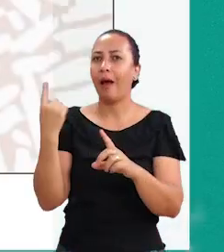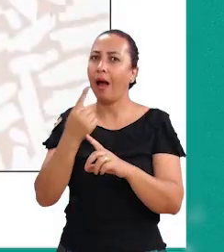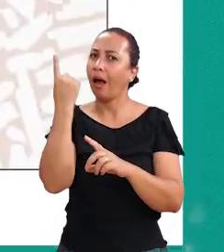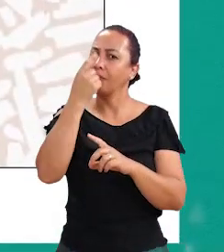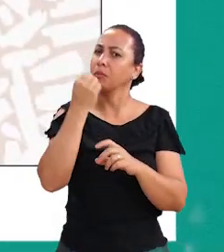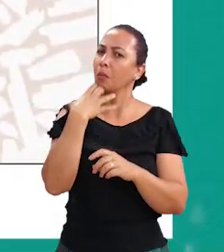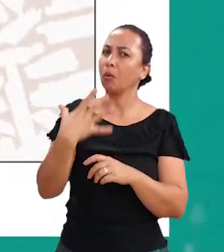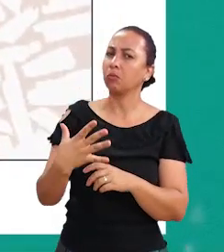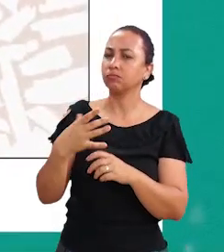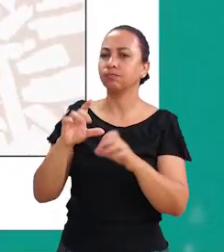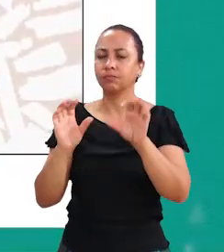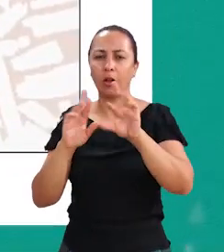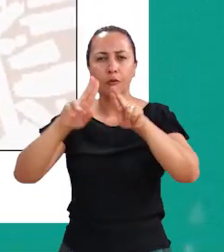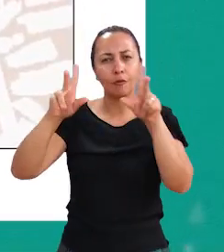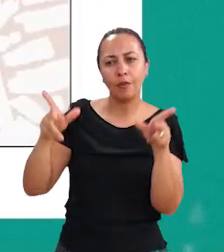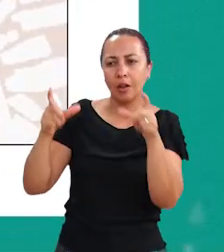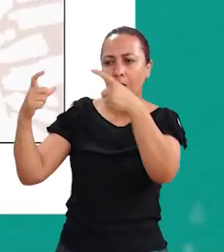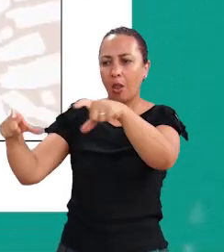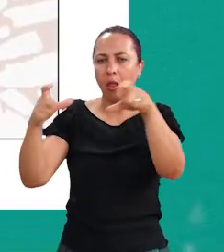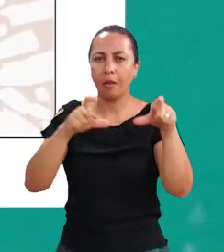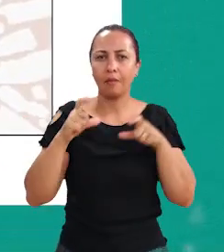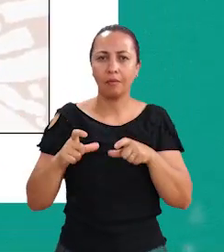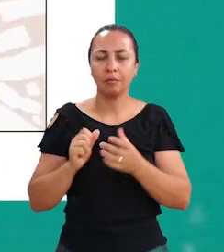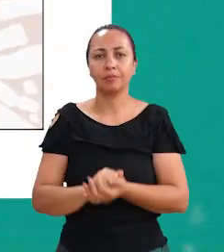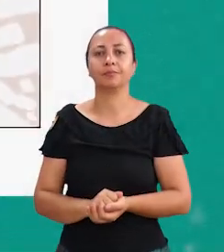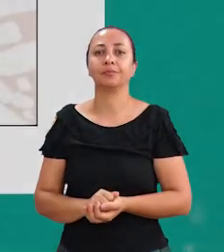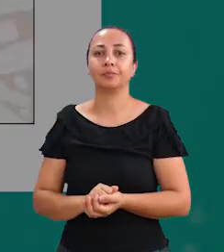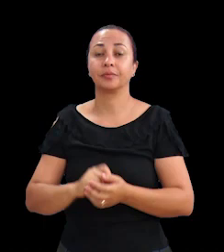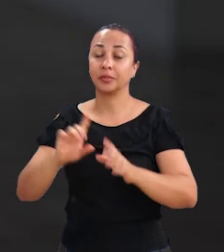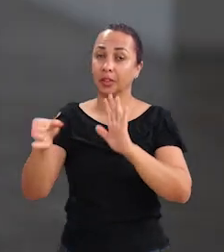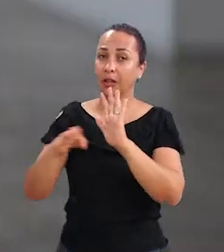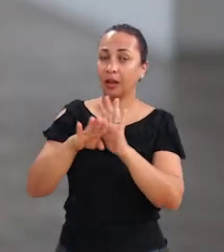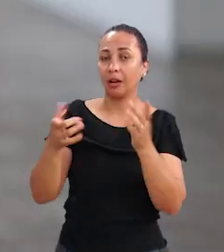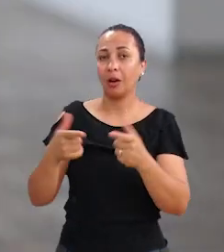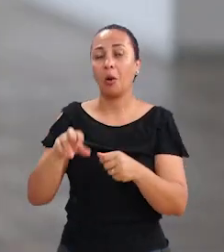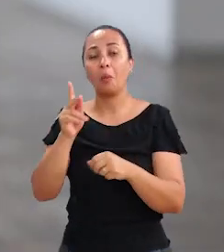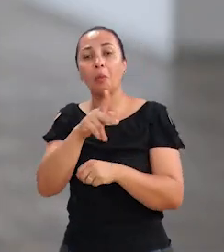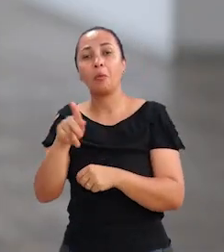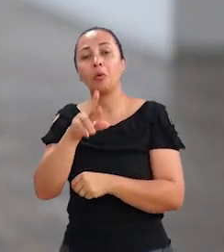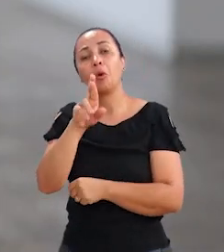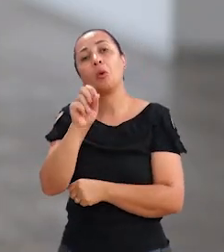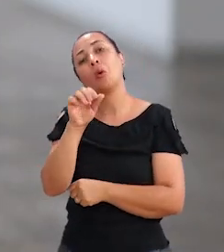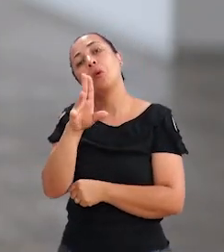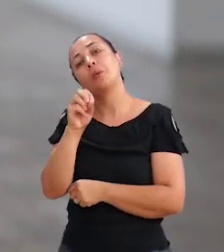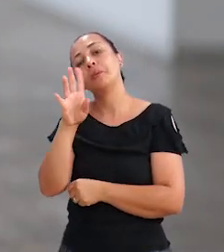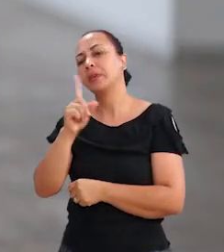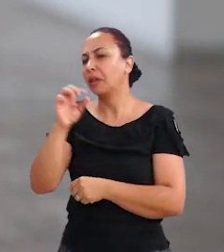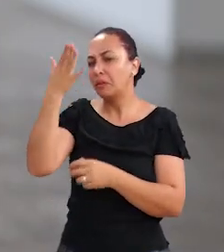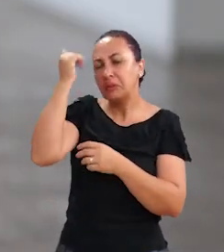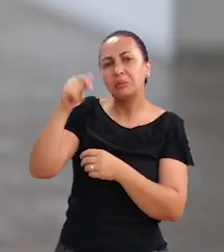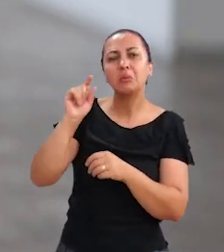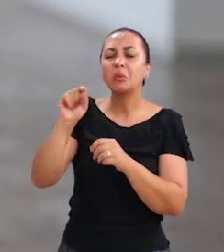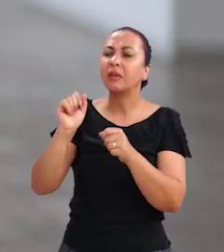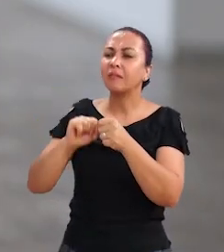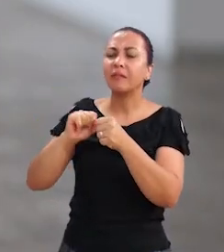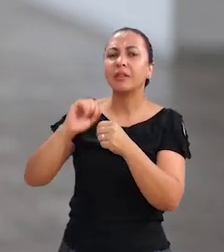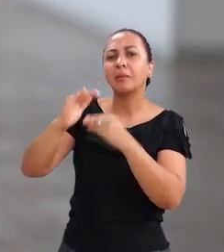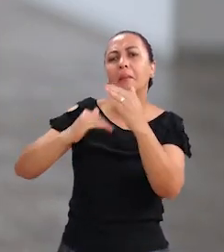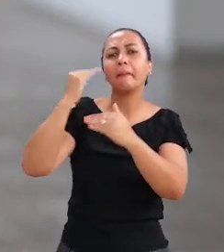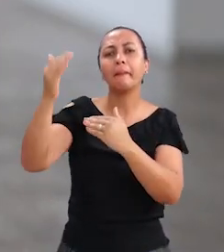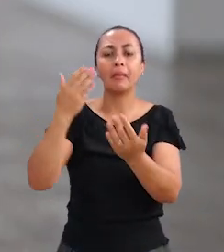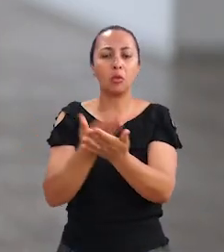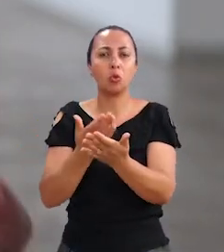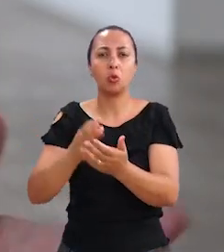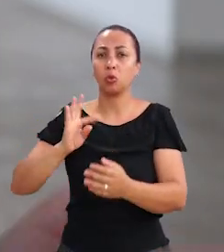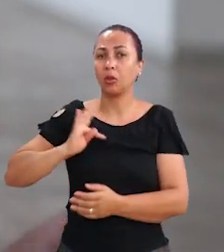em alta resolução que são tiradas em diferentes ângulos de um determinado objeto. Até então, o professor Robson não sabia o que fazer com esses modelos